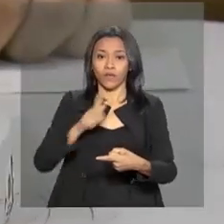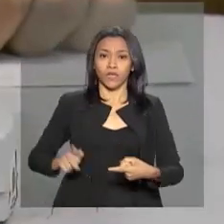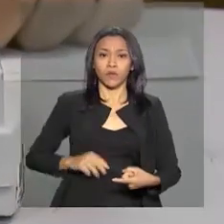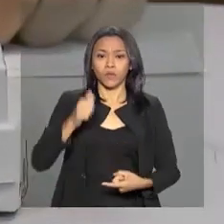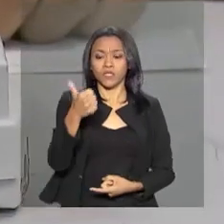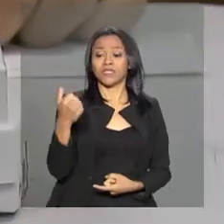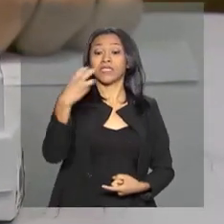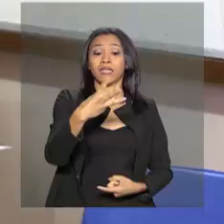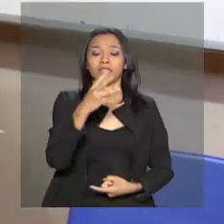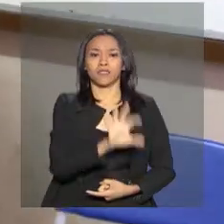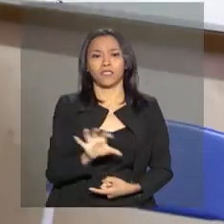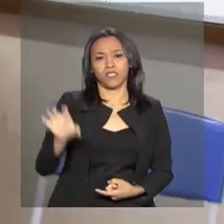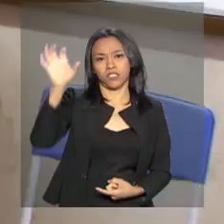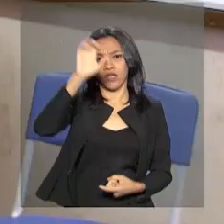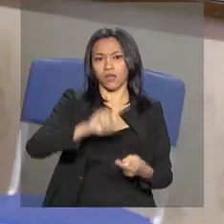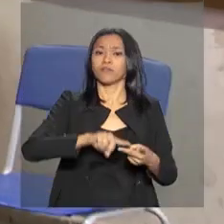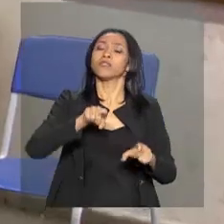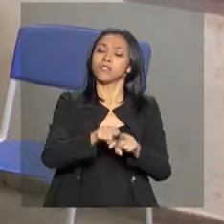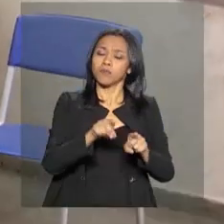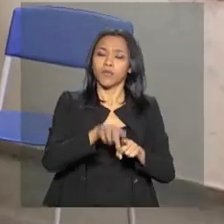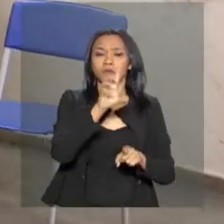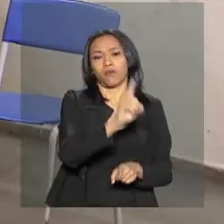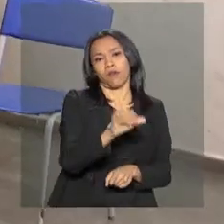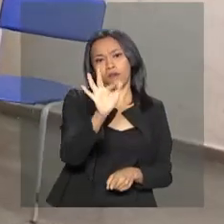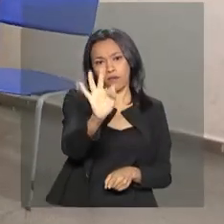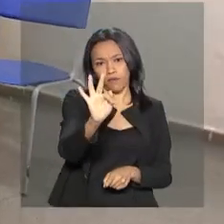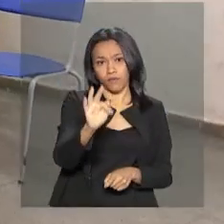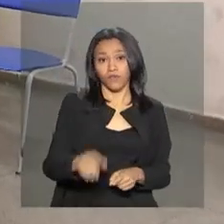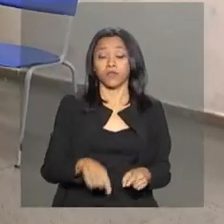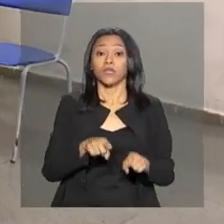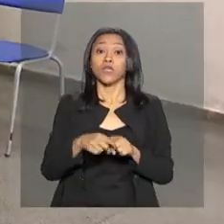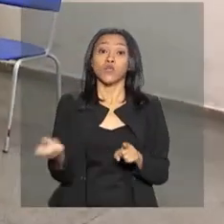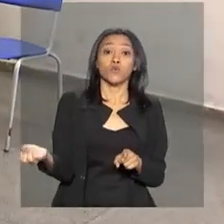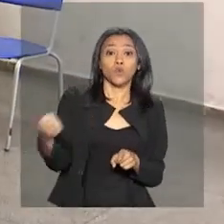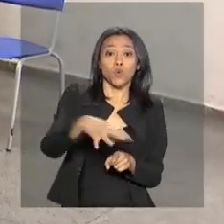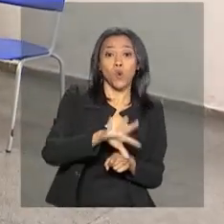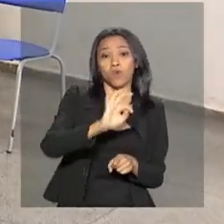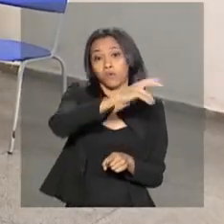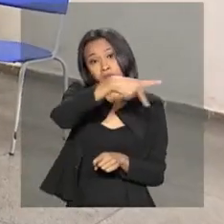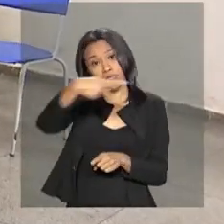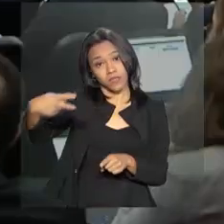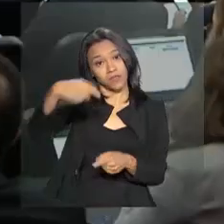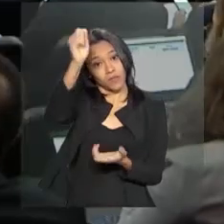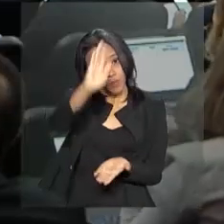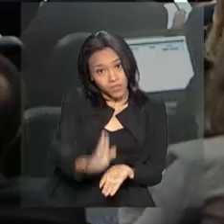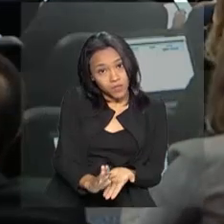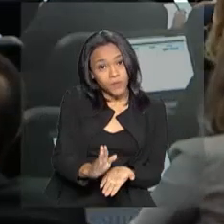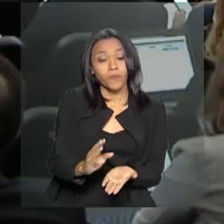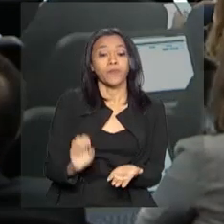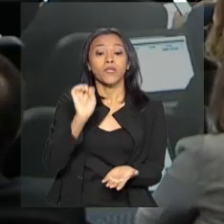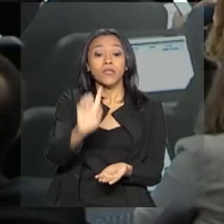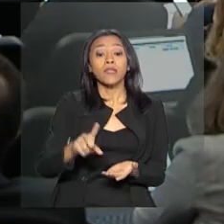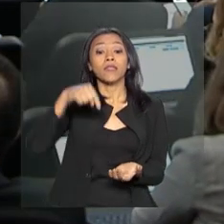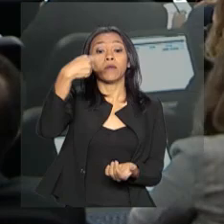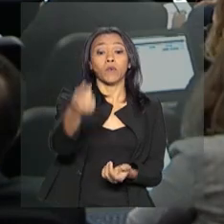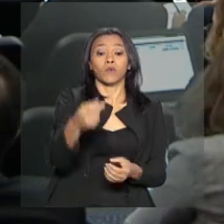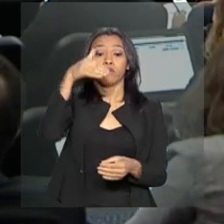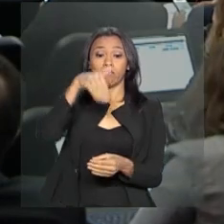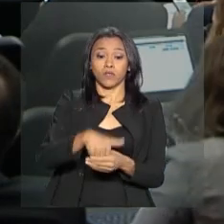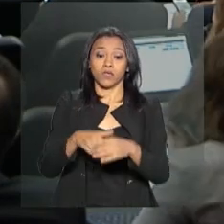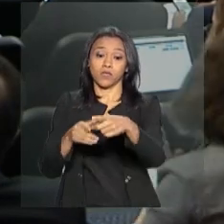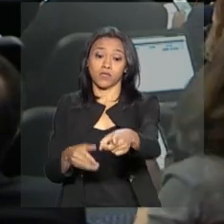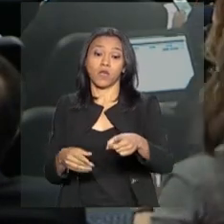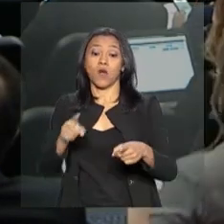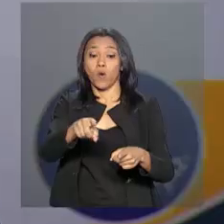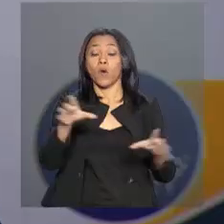13 estados, mais o Distrito Federal, além do novo presidente da República. Depois do dia de votação, o Tribunal